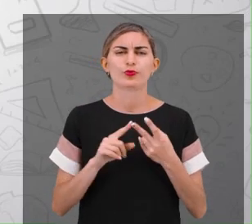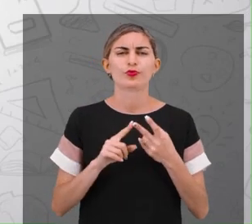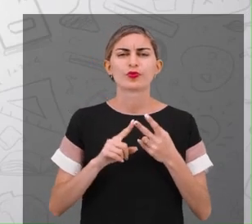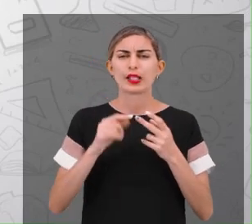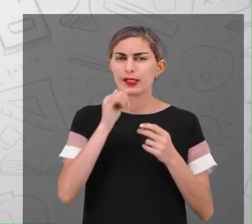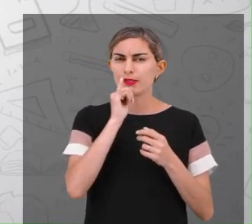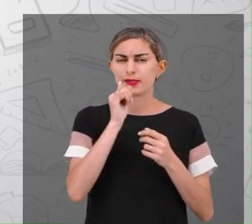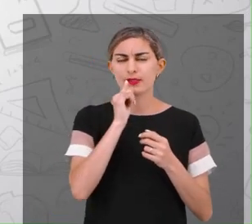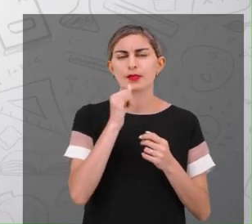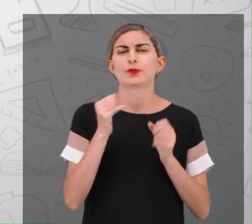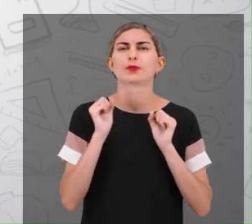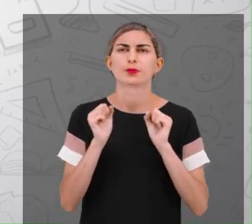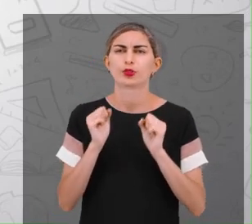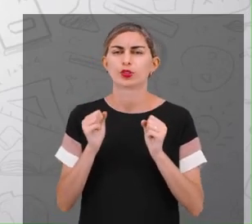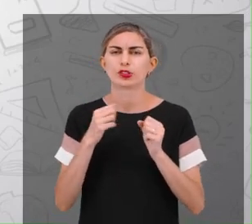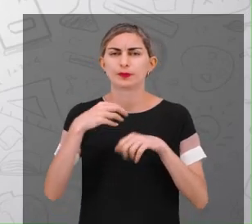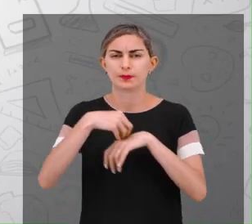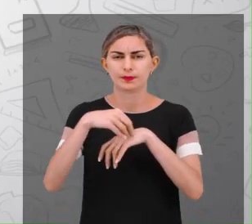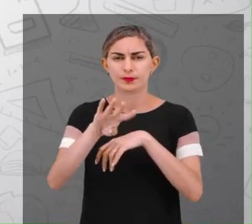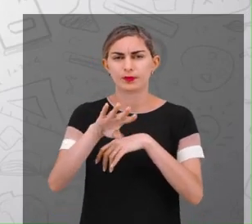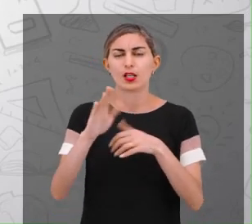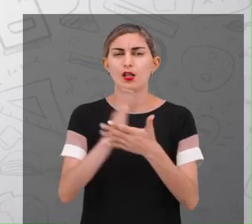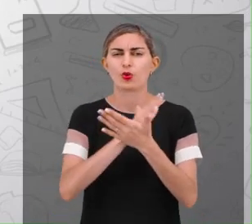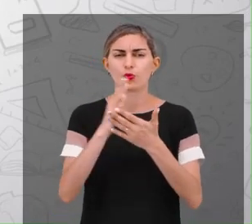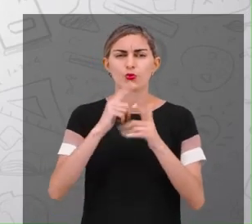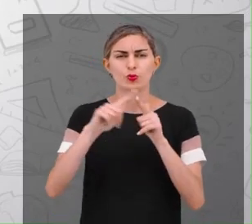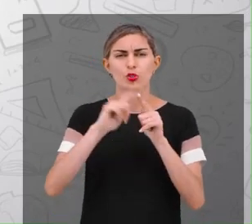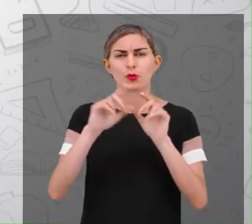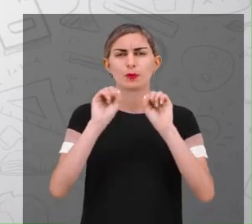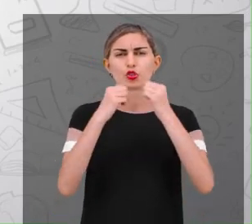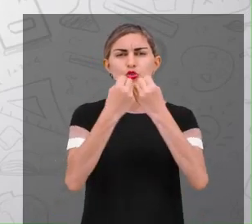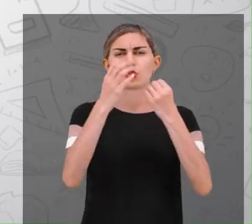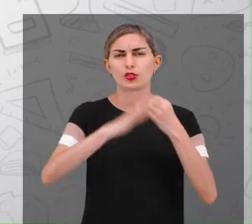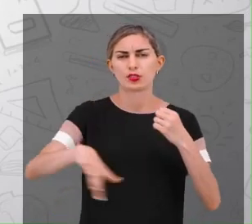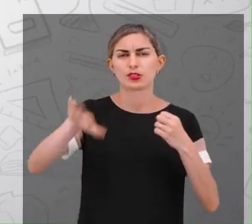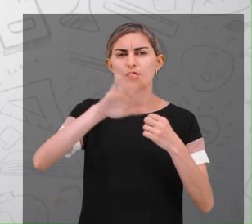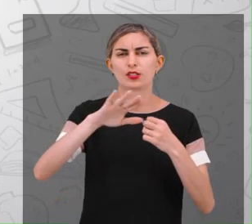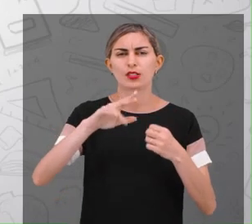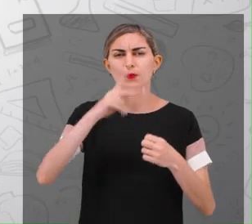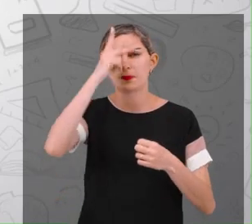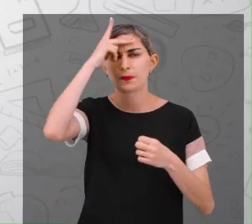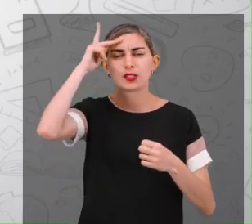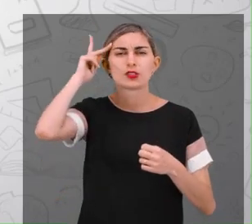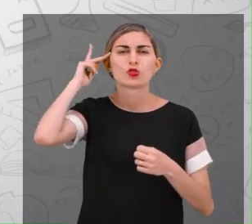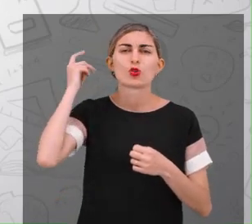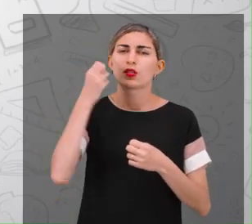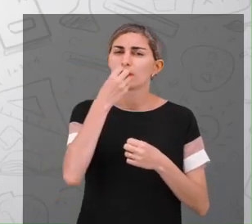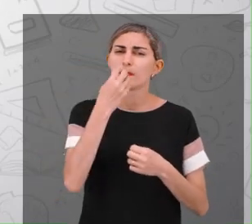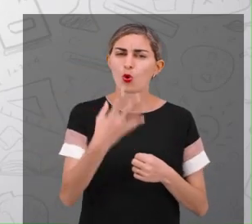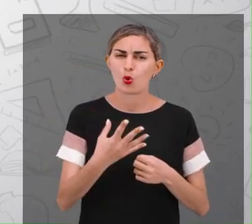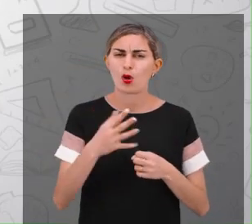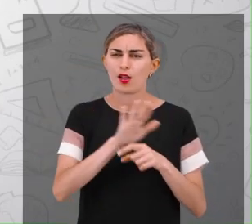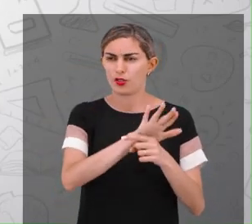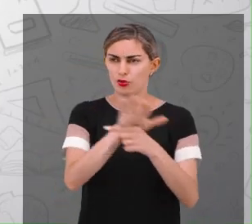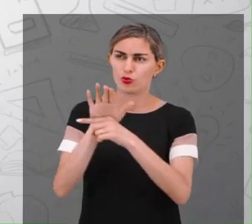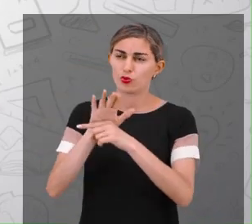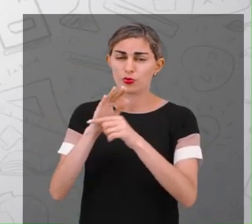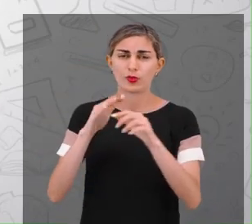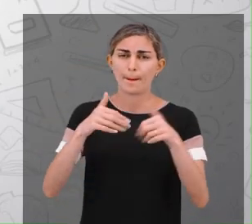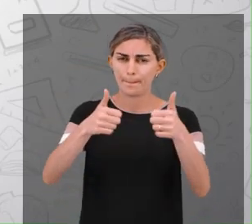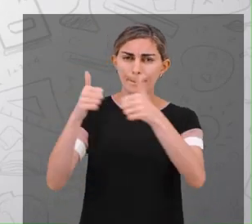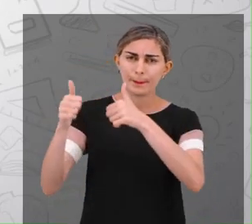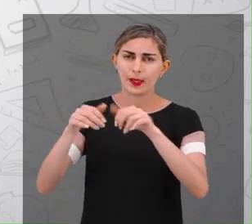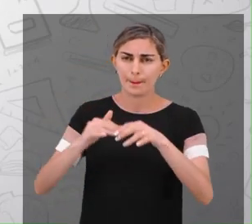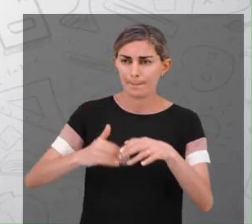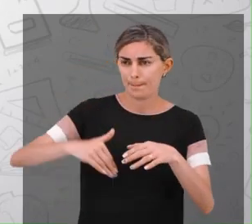Então, como exemplo disso, podemos citar alguns problemas na sociedade onde as pessoas buscam atingir um bem máximo